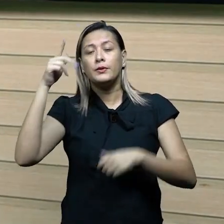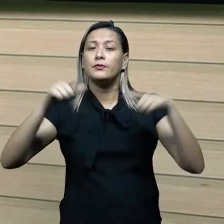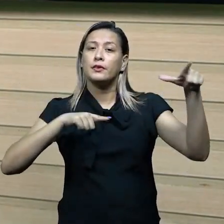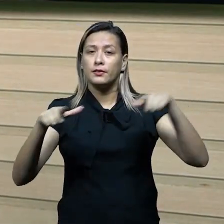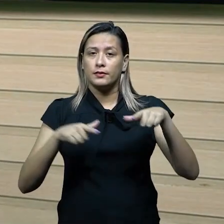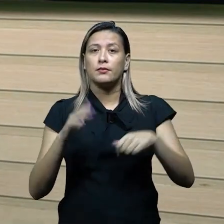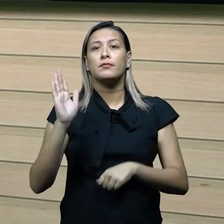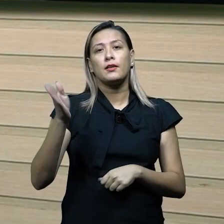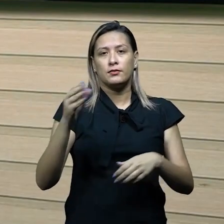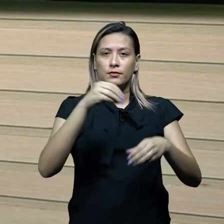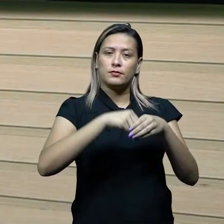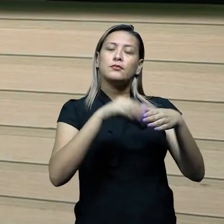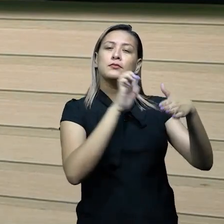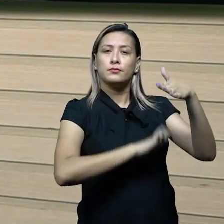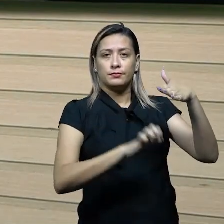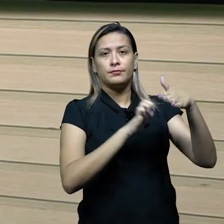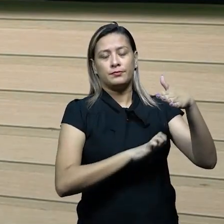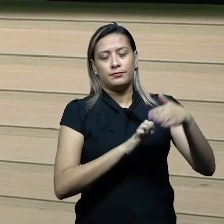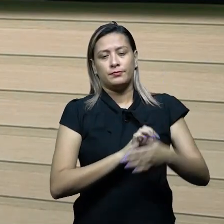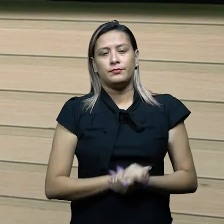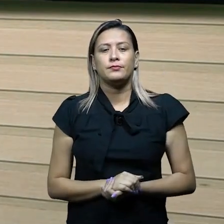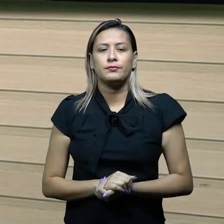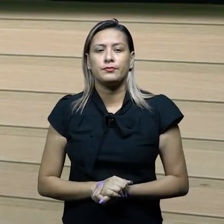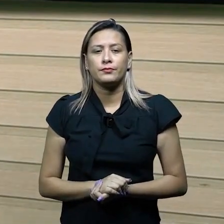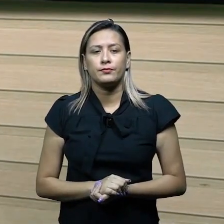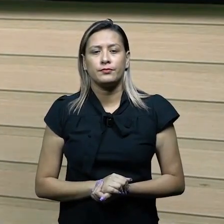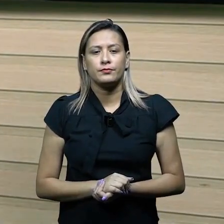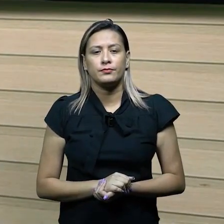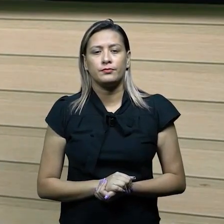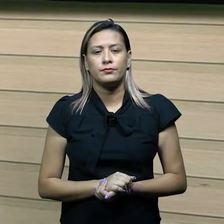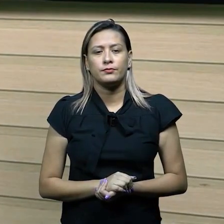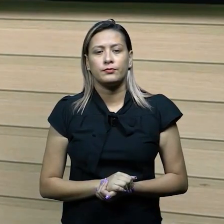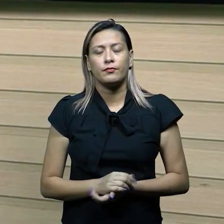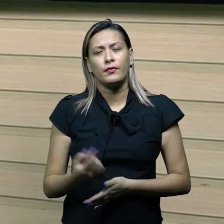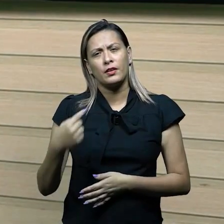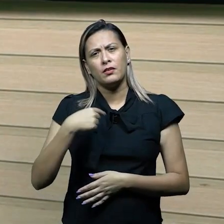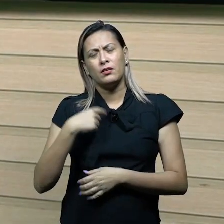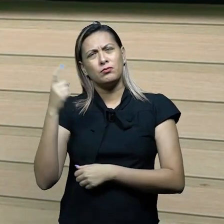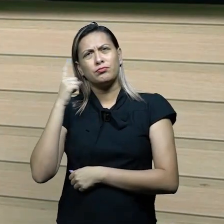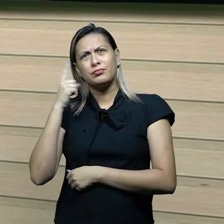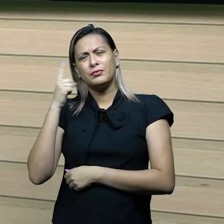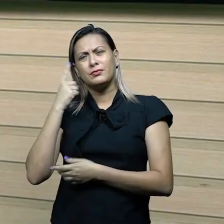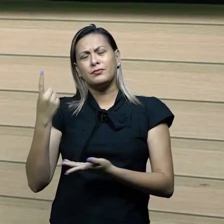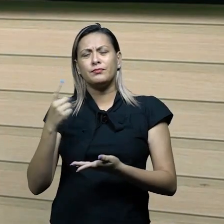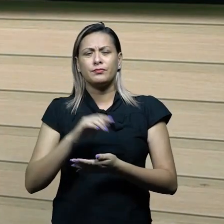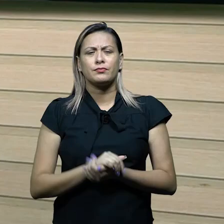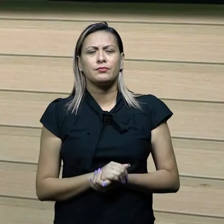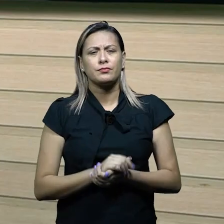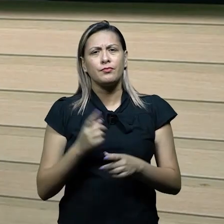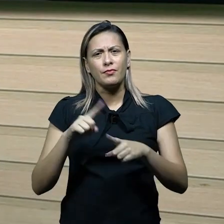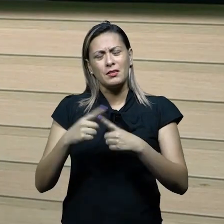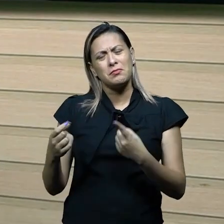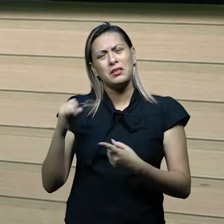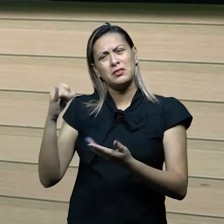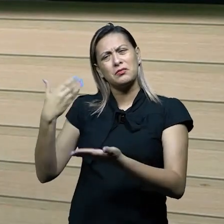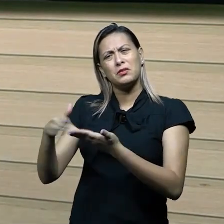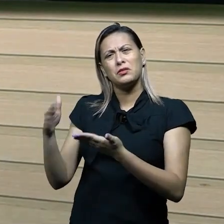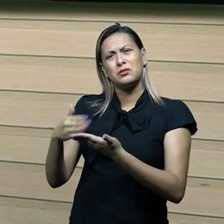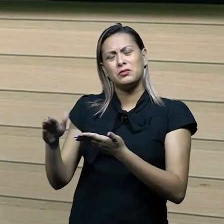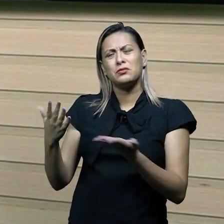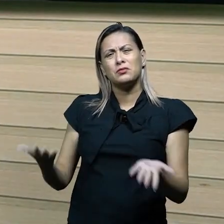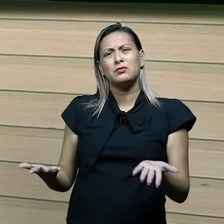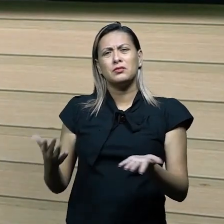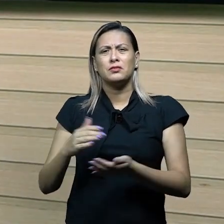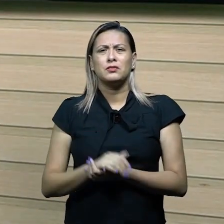Quem não é, está fora. E aí vem alguma coisa na minha mente enquanto consultor. Professor, se eu vou excluir quem está fora, eu vou ter